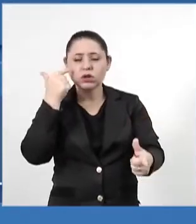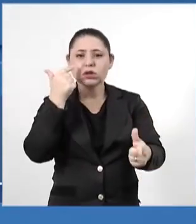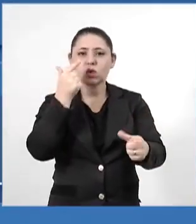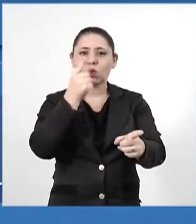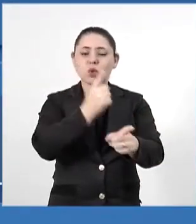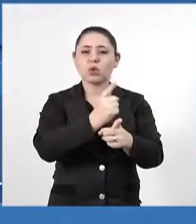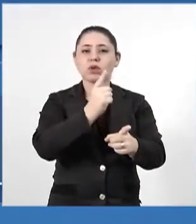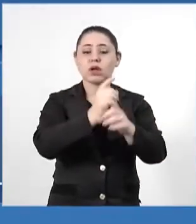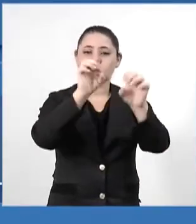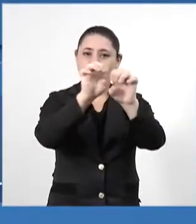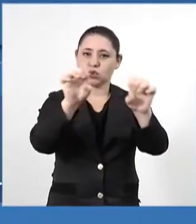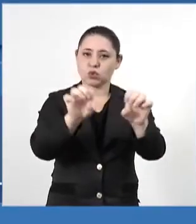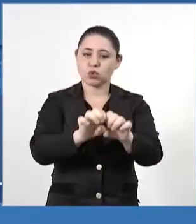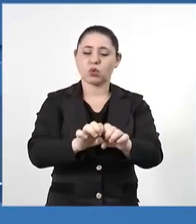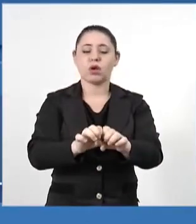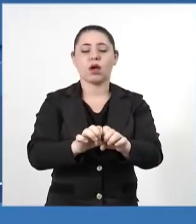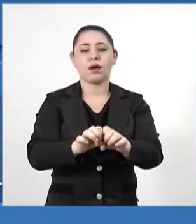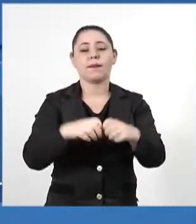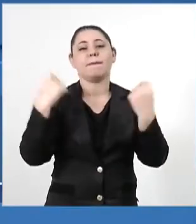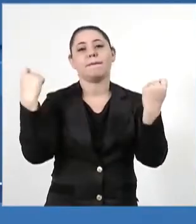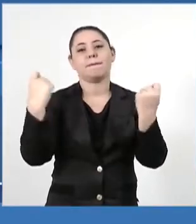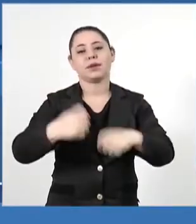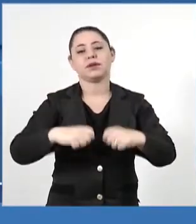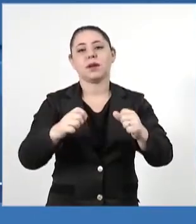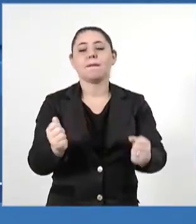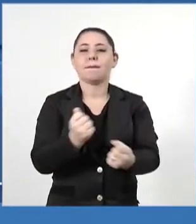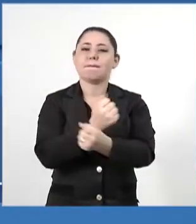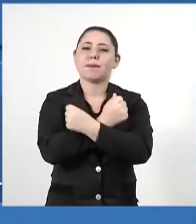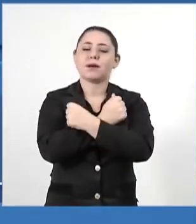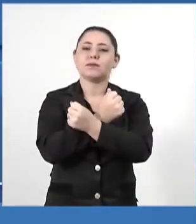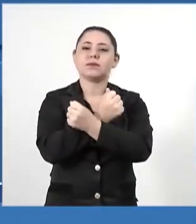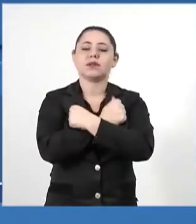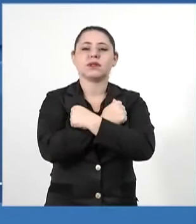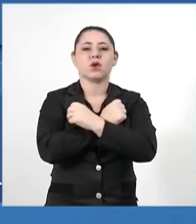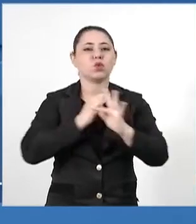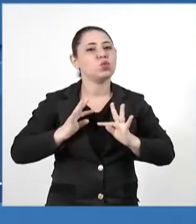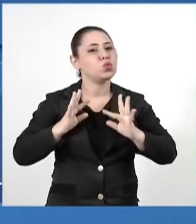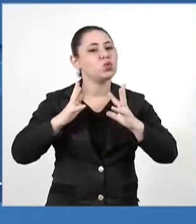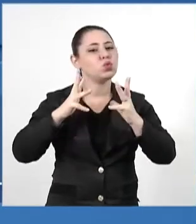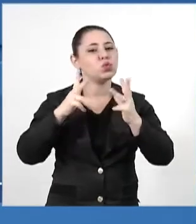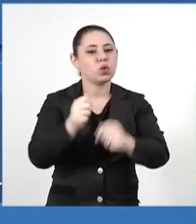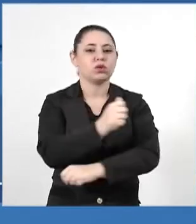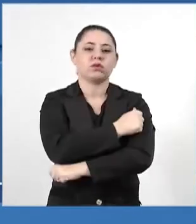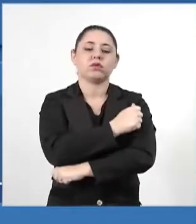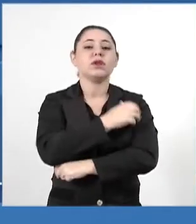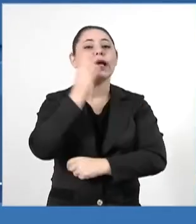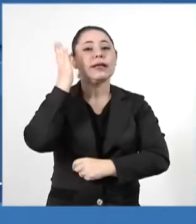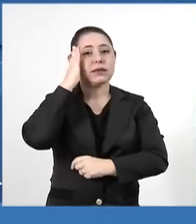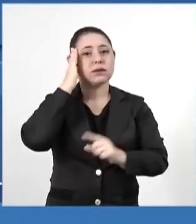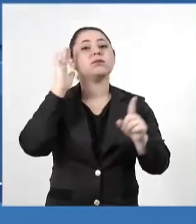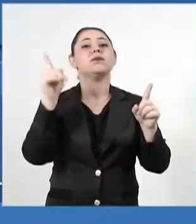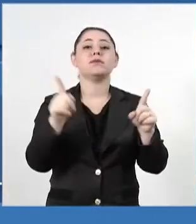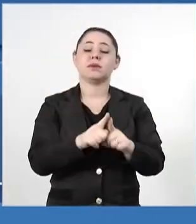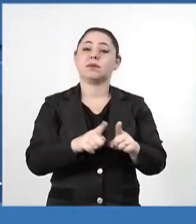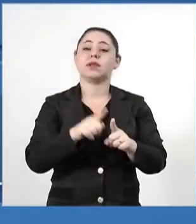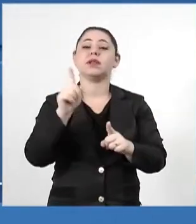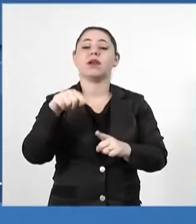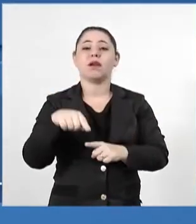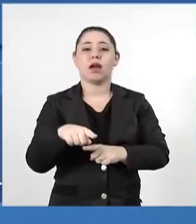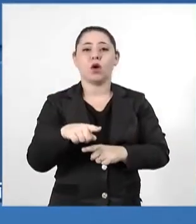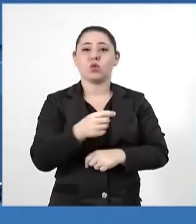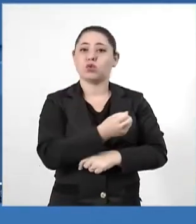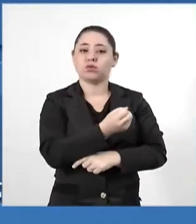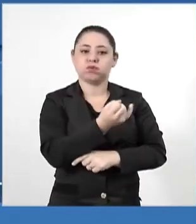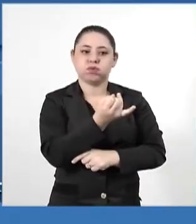a infraestrutura necessária para abraçar todos esses alunos. E sabemos que é um número